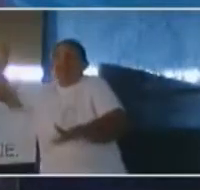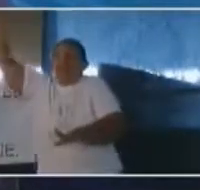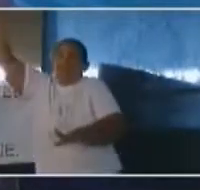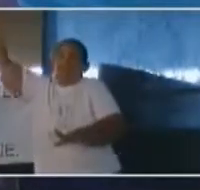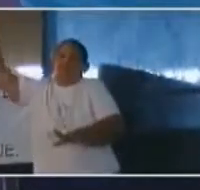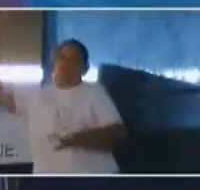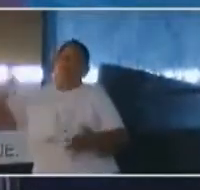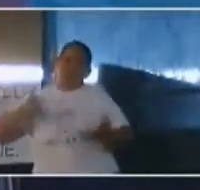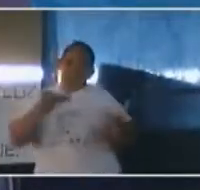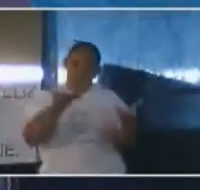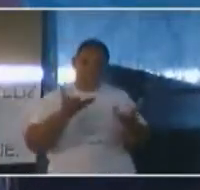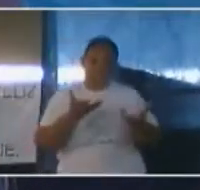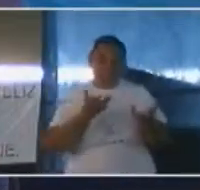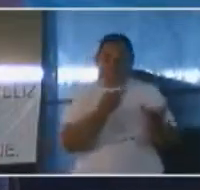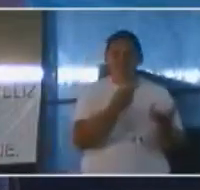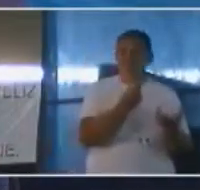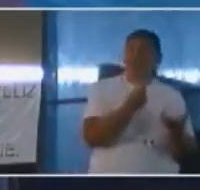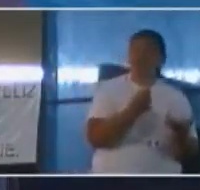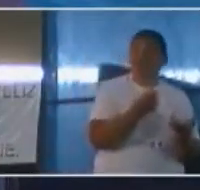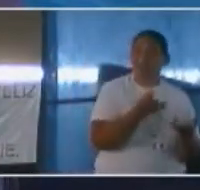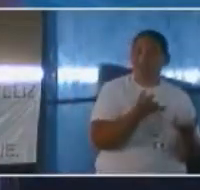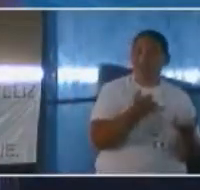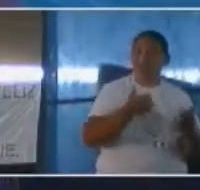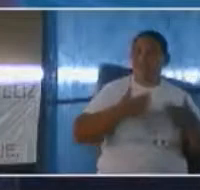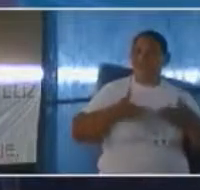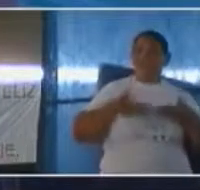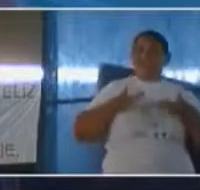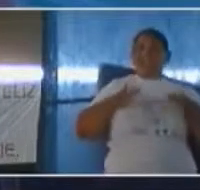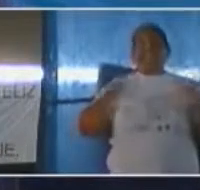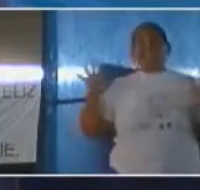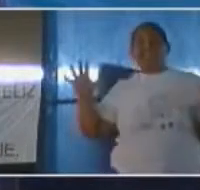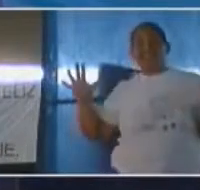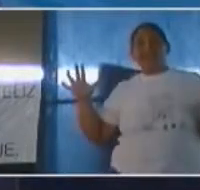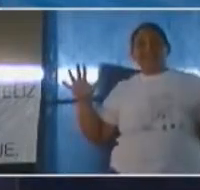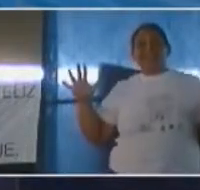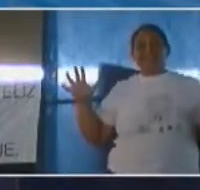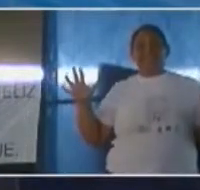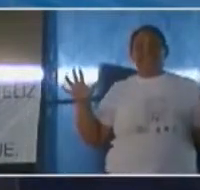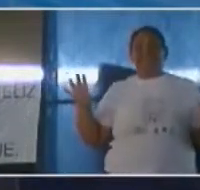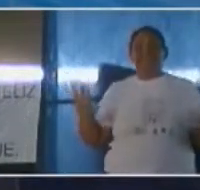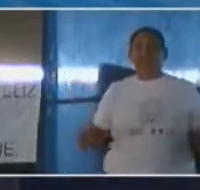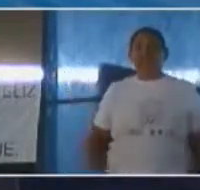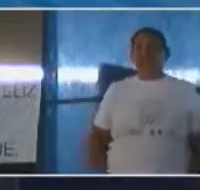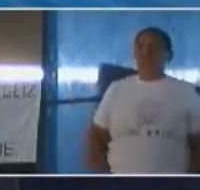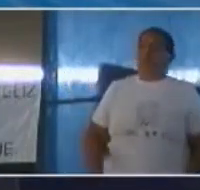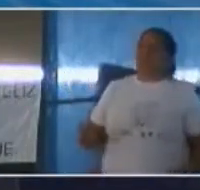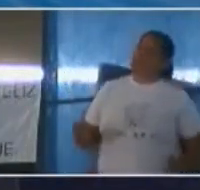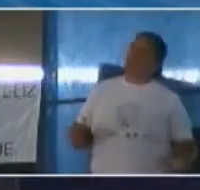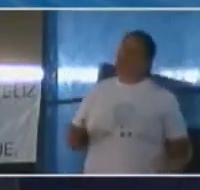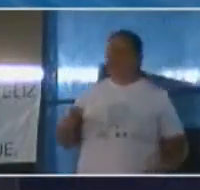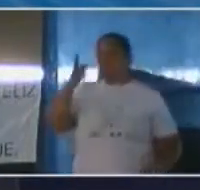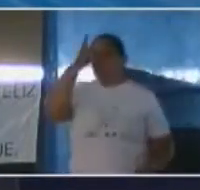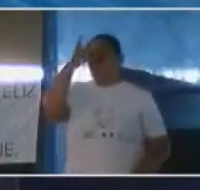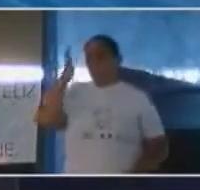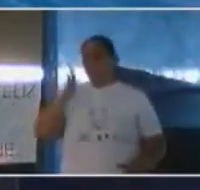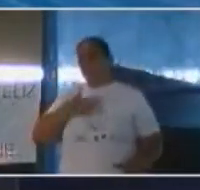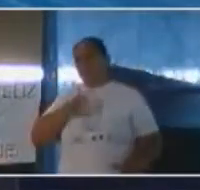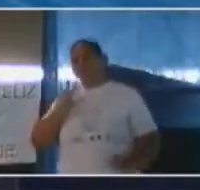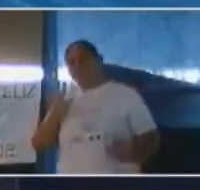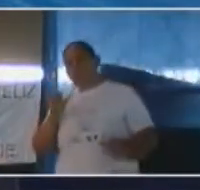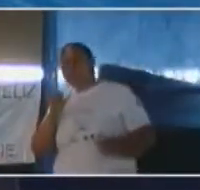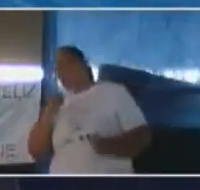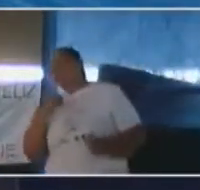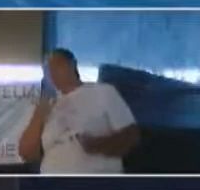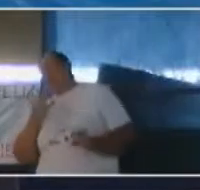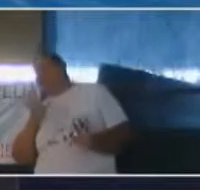dinheiro, diversão. Outras pessoas, pelo contrário, se contentam, ficam felizes com vida simples, sem